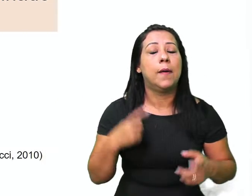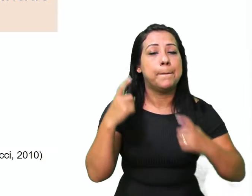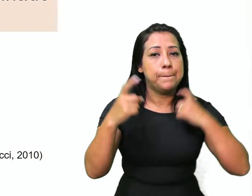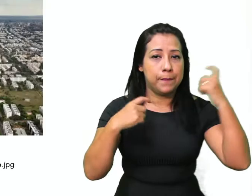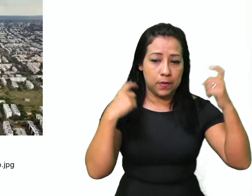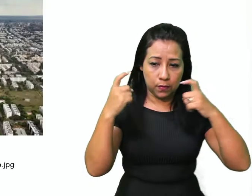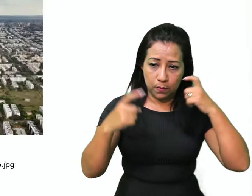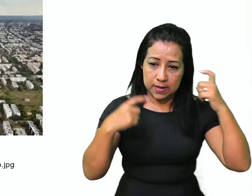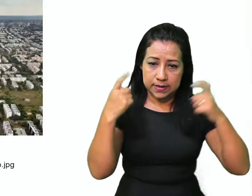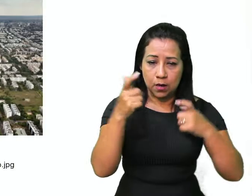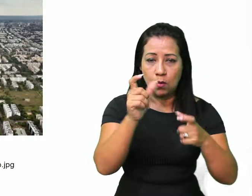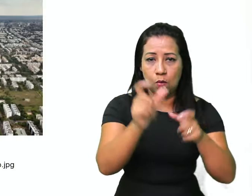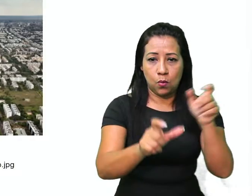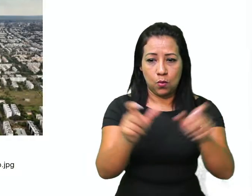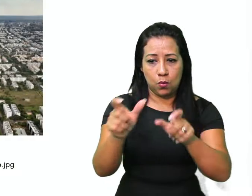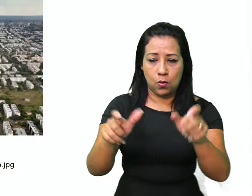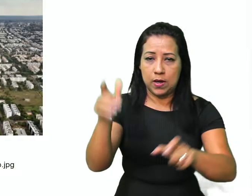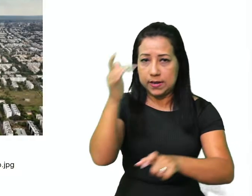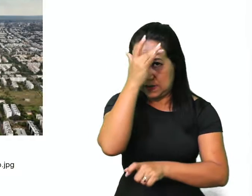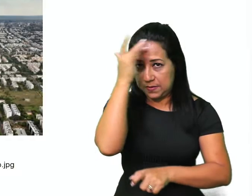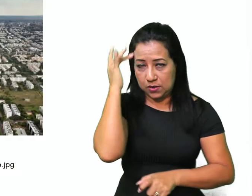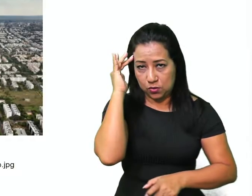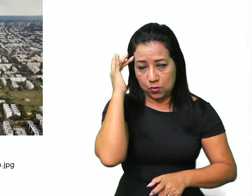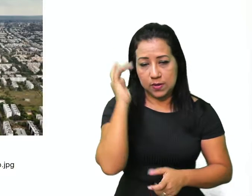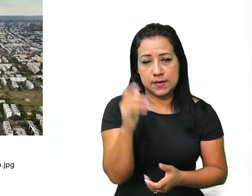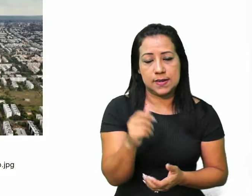próximo. E vamos em frente.